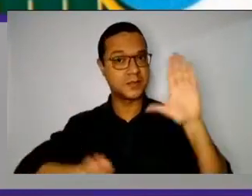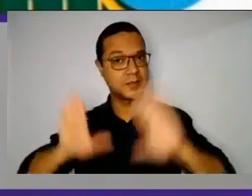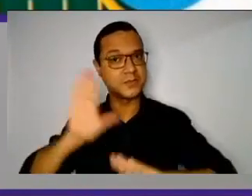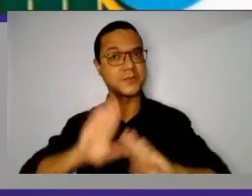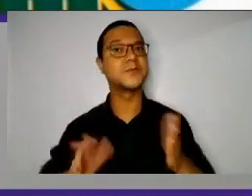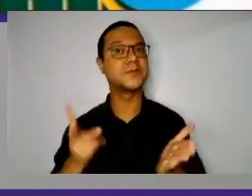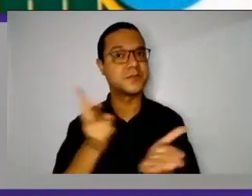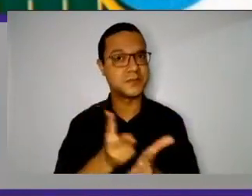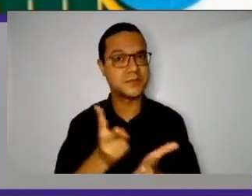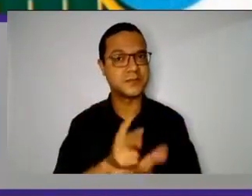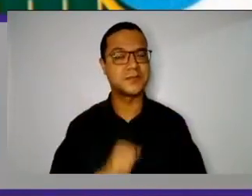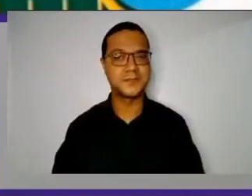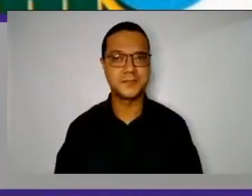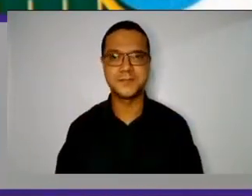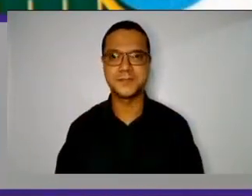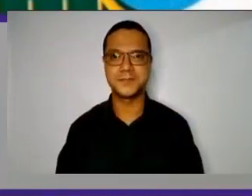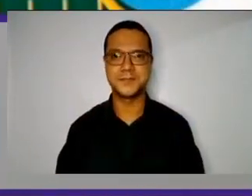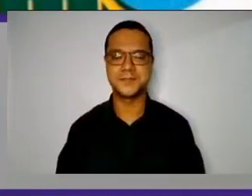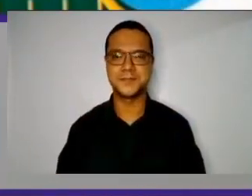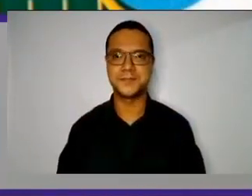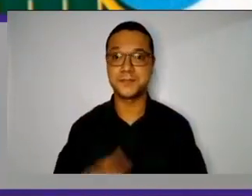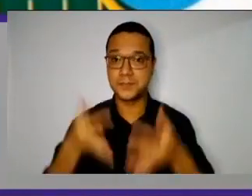se cuidando.